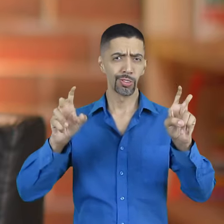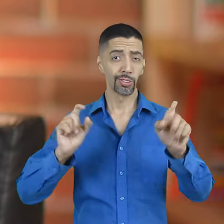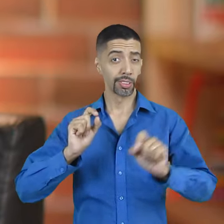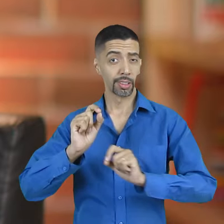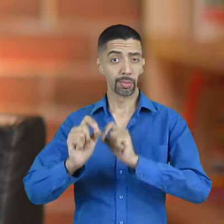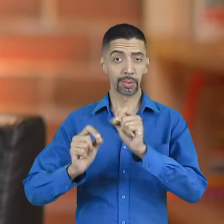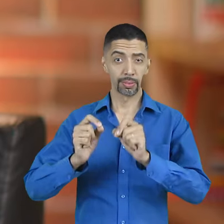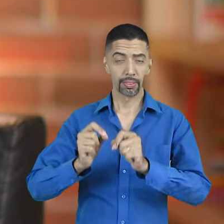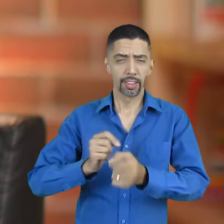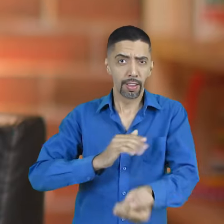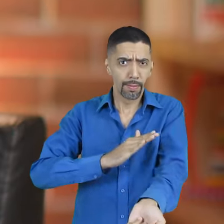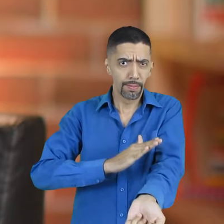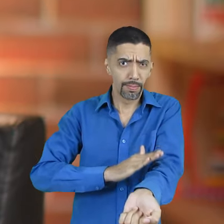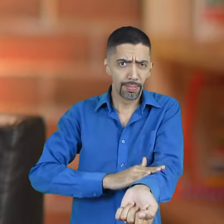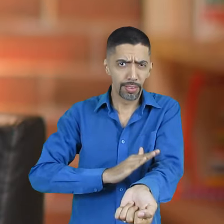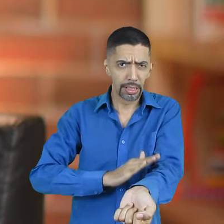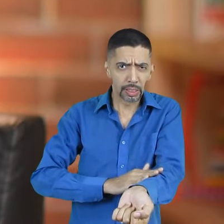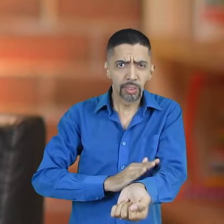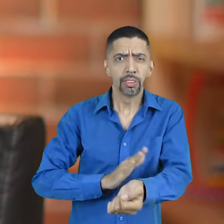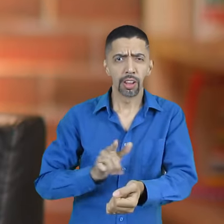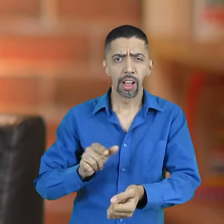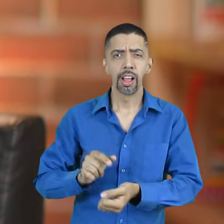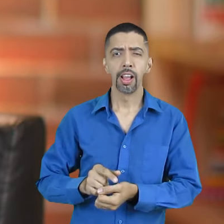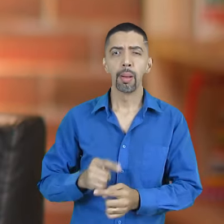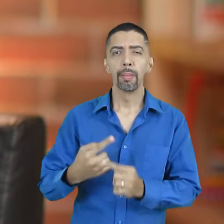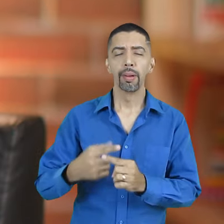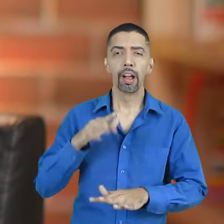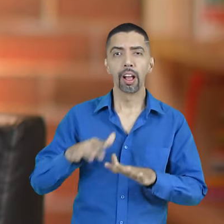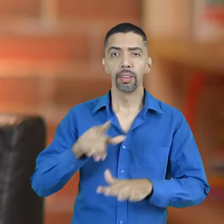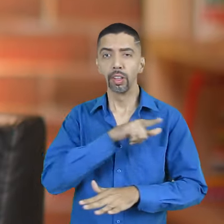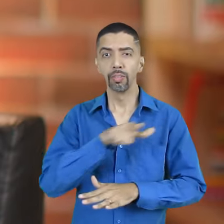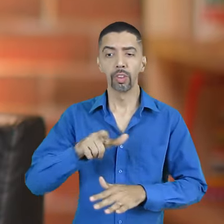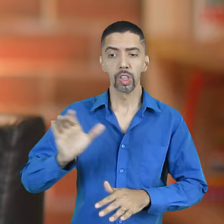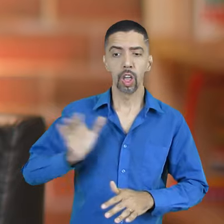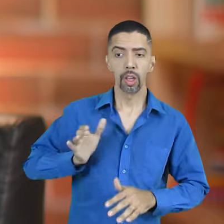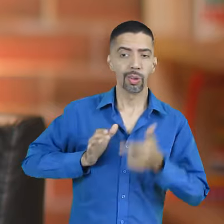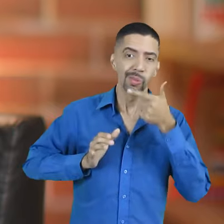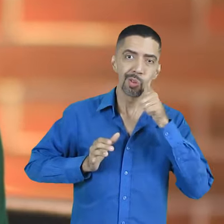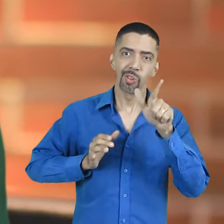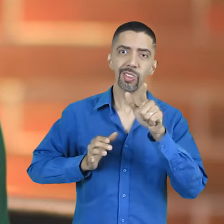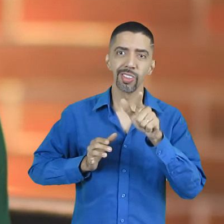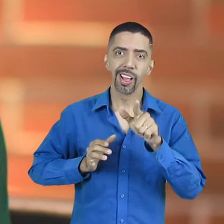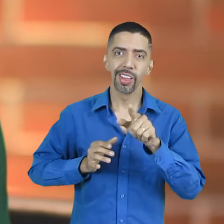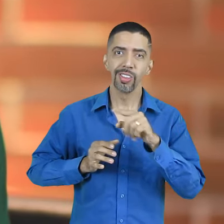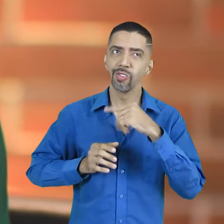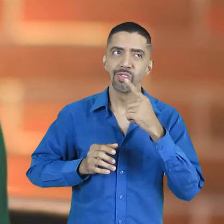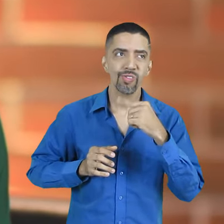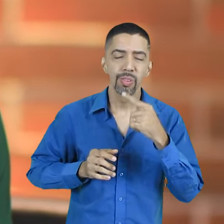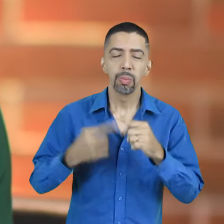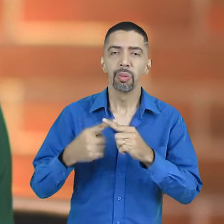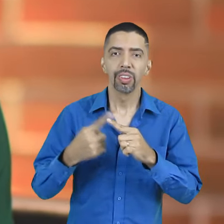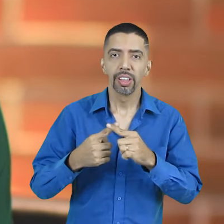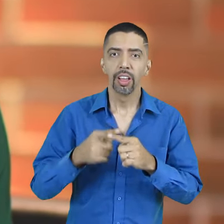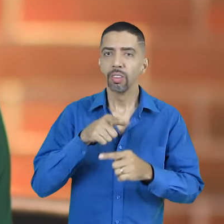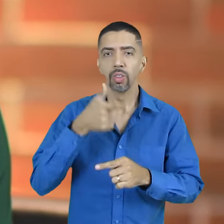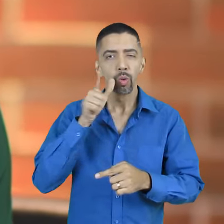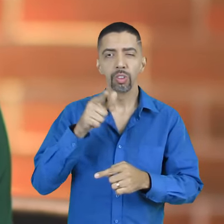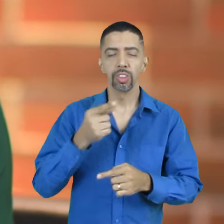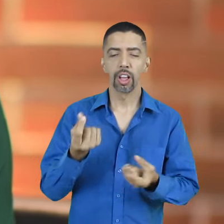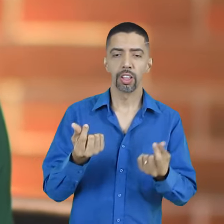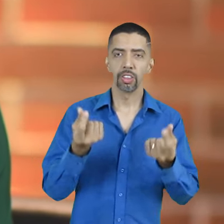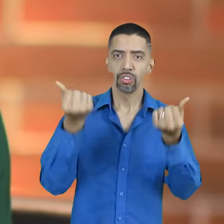Hoje vamos falar sobre os vícios que impedem as pessoas de se tornarem ricas. Ricas em saúde